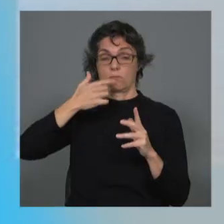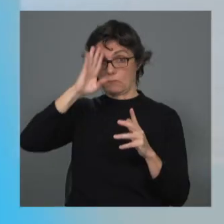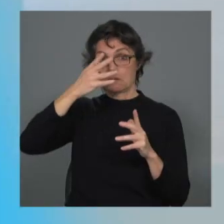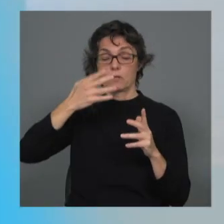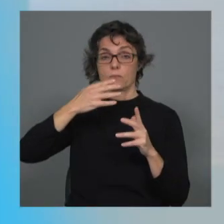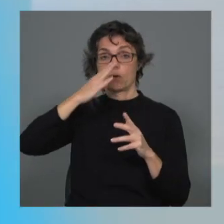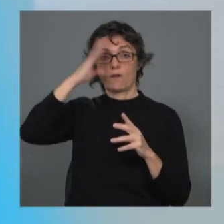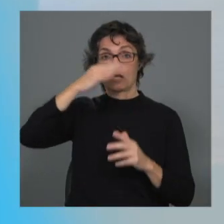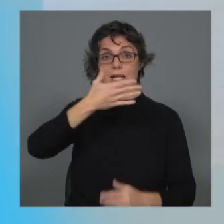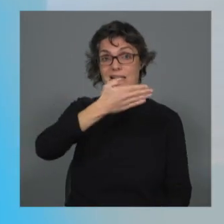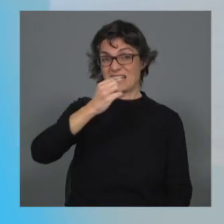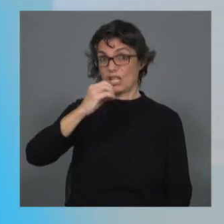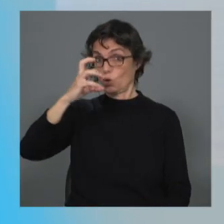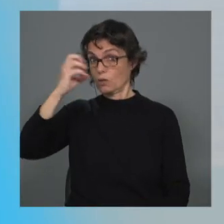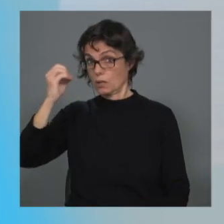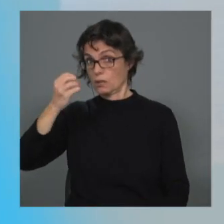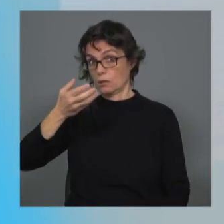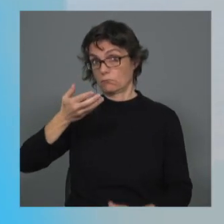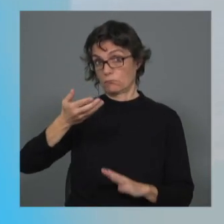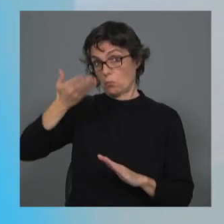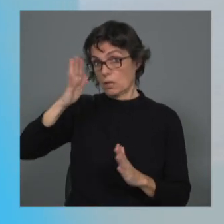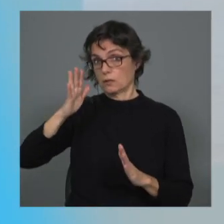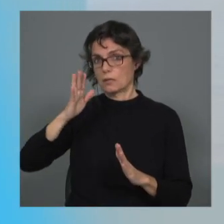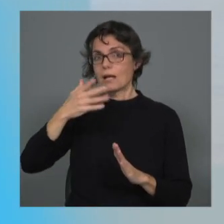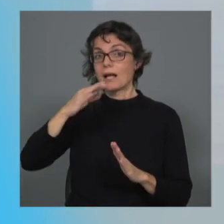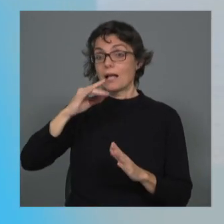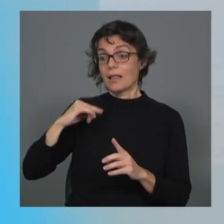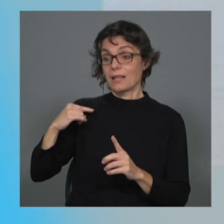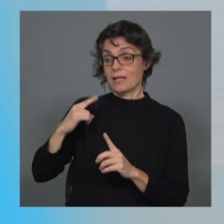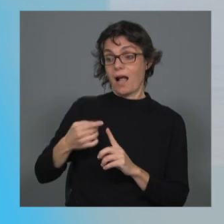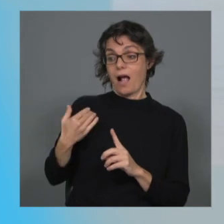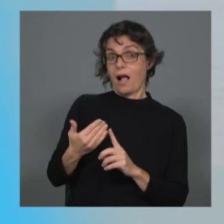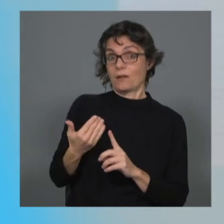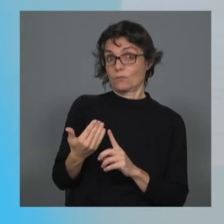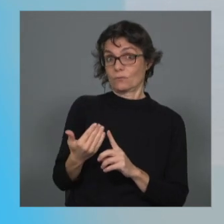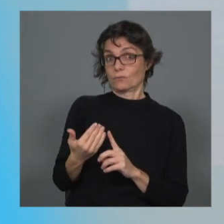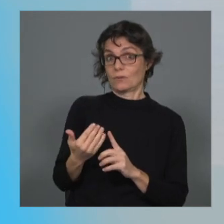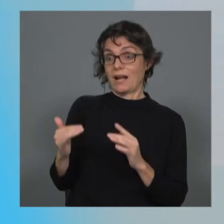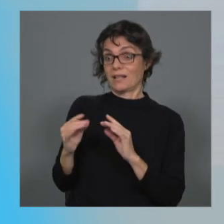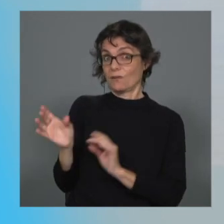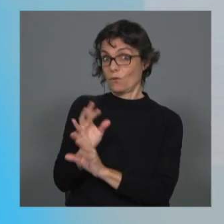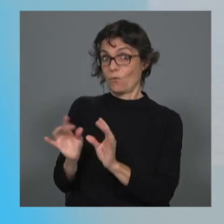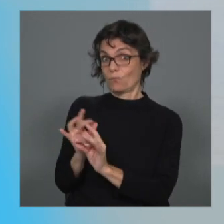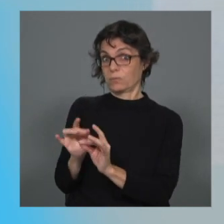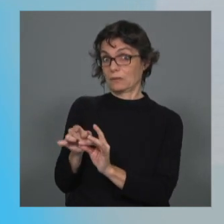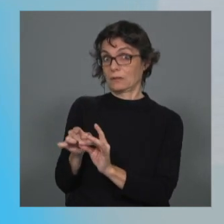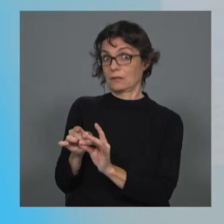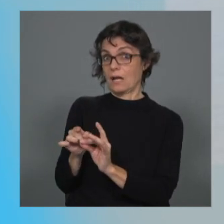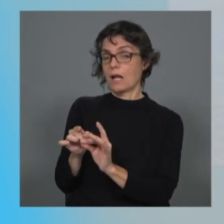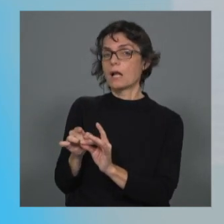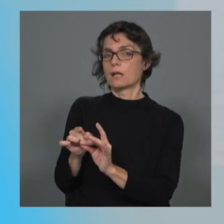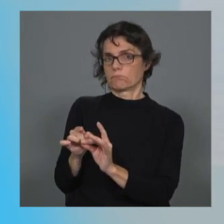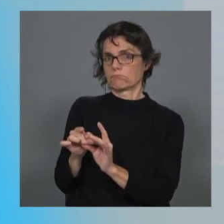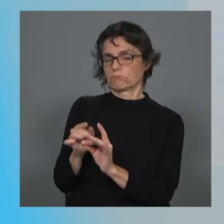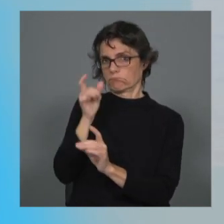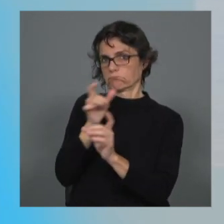80 anos ou mais, mas no último ano, isso verificou-se em toda a Europa, temos mais pessoas